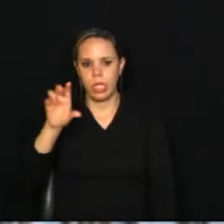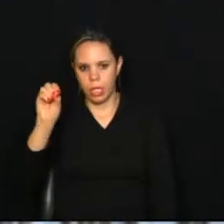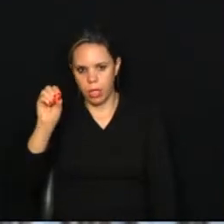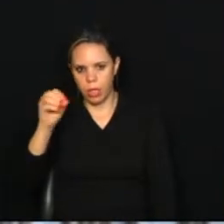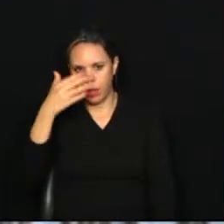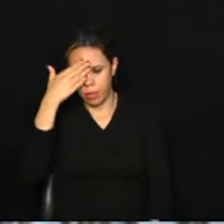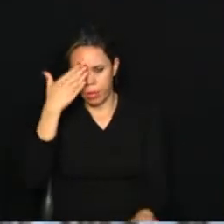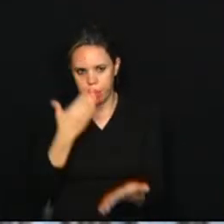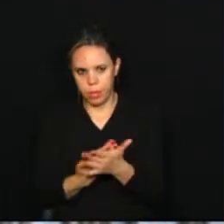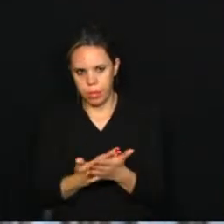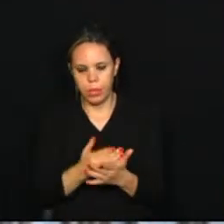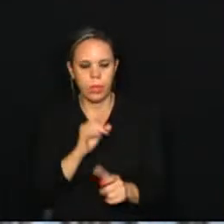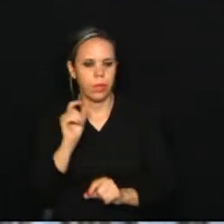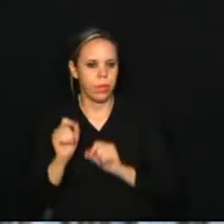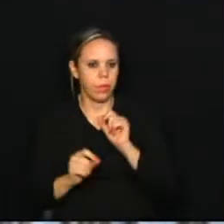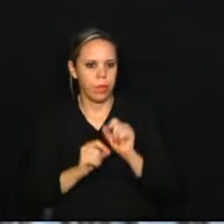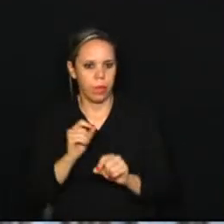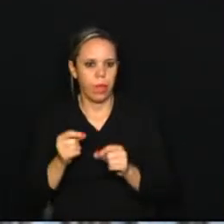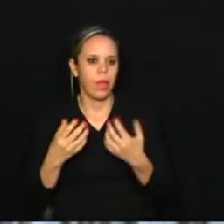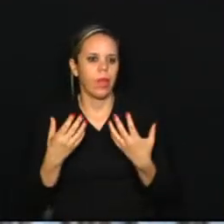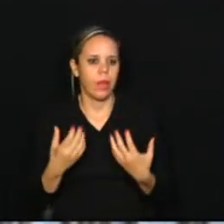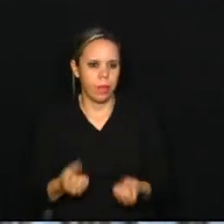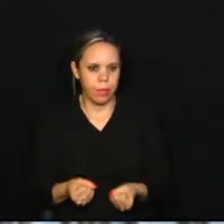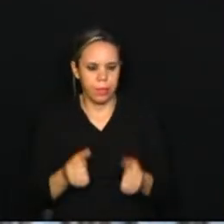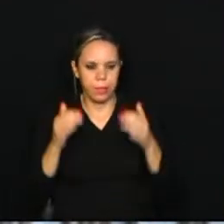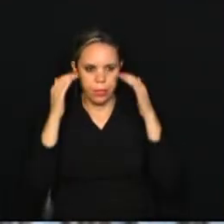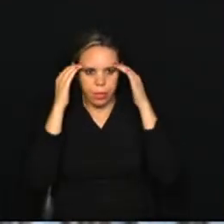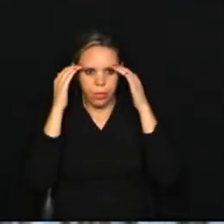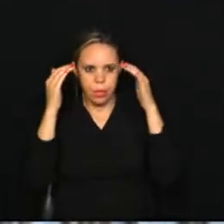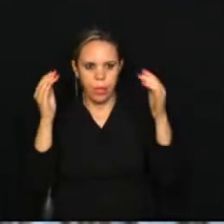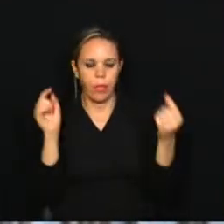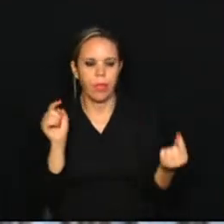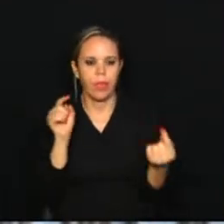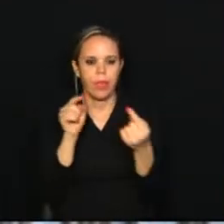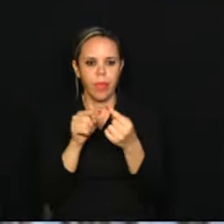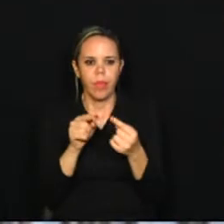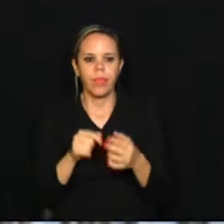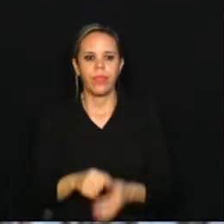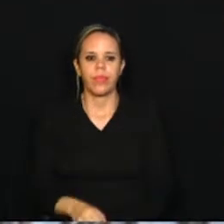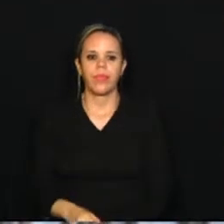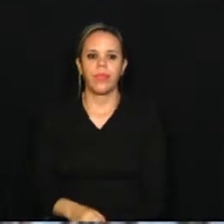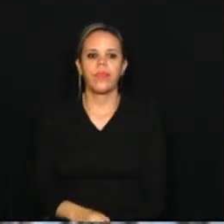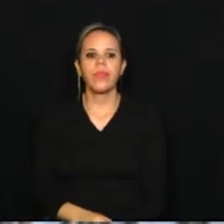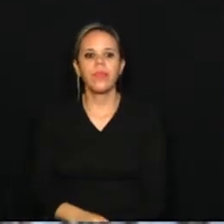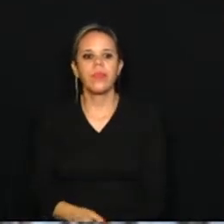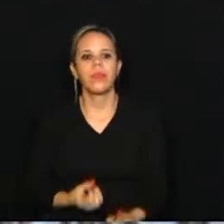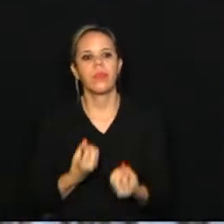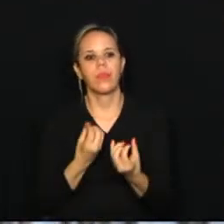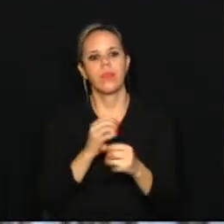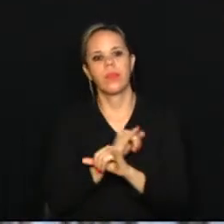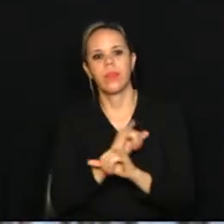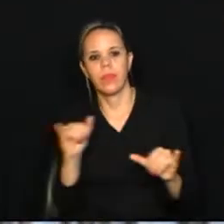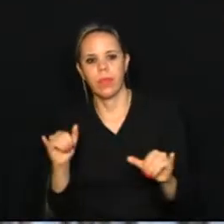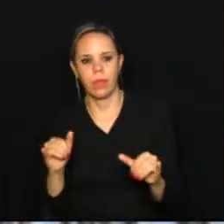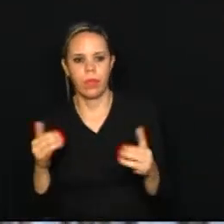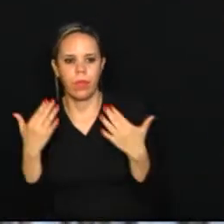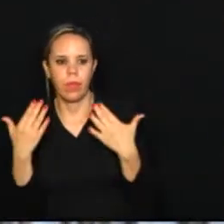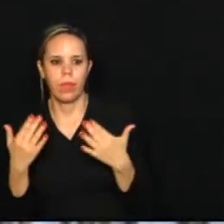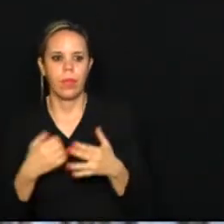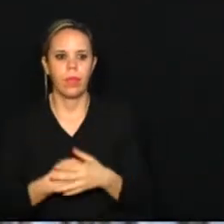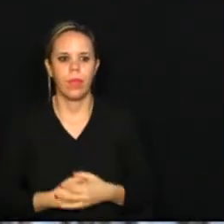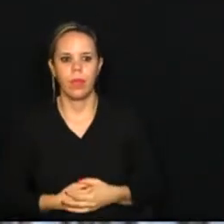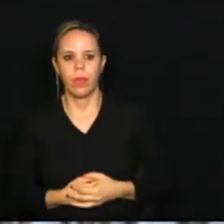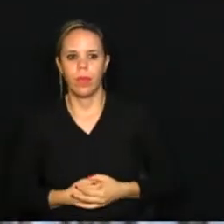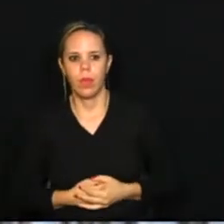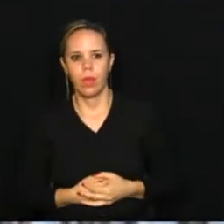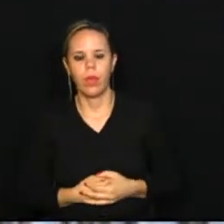Acredito que vamos cumprir aí a finalidade de informações e de estabelecer